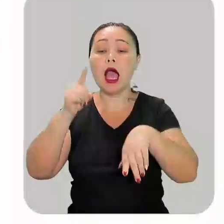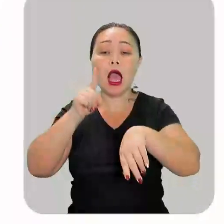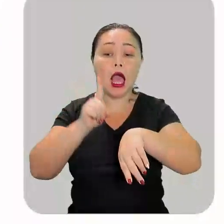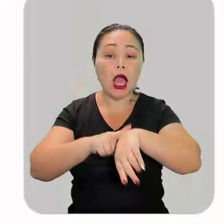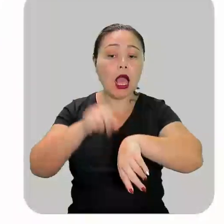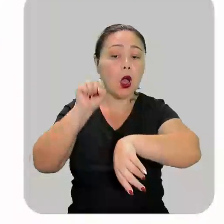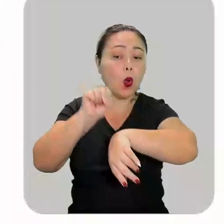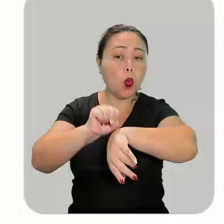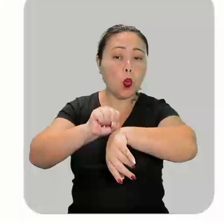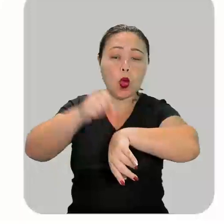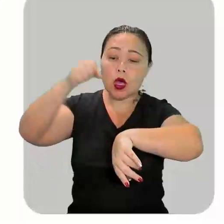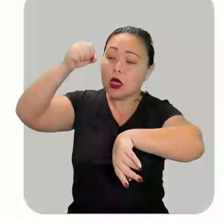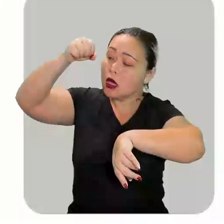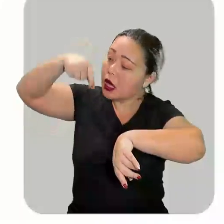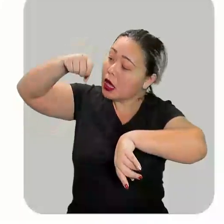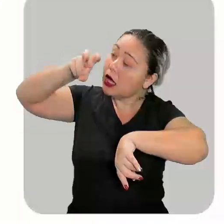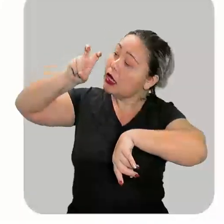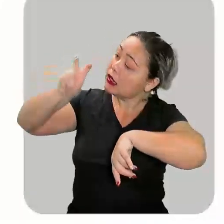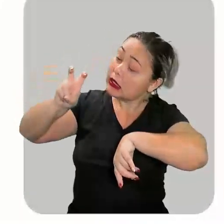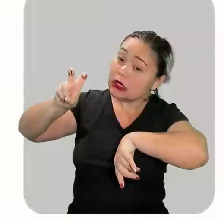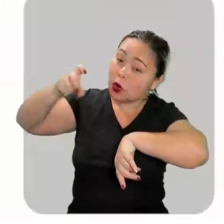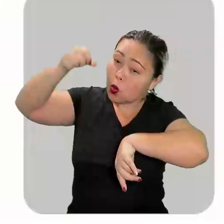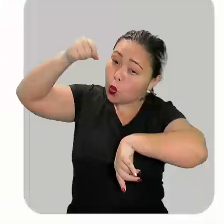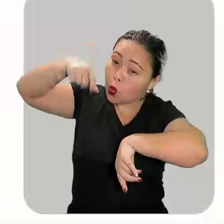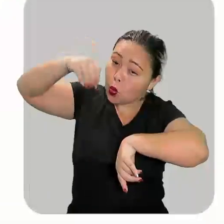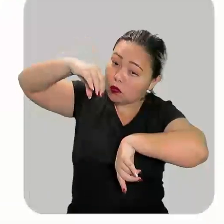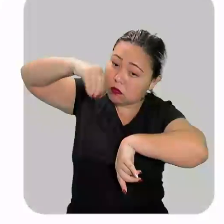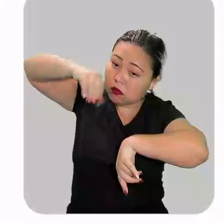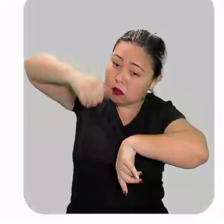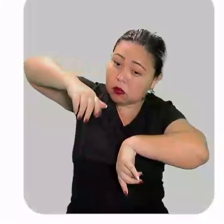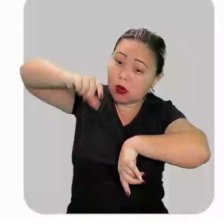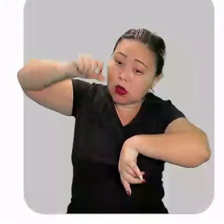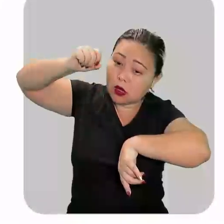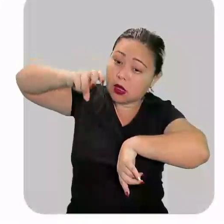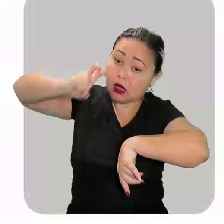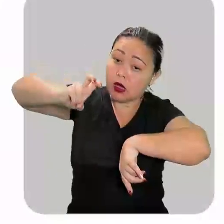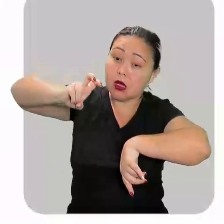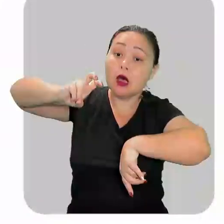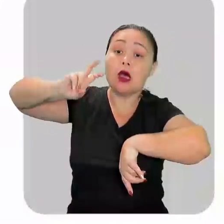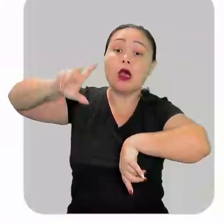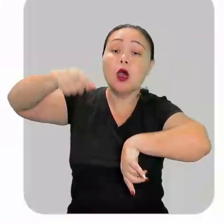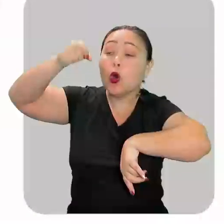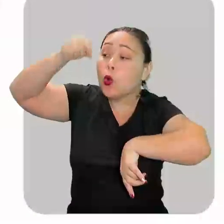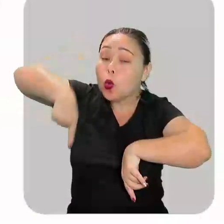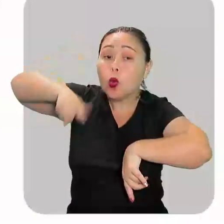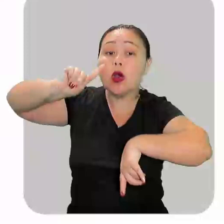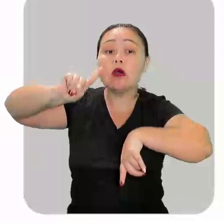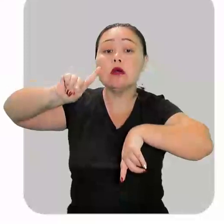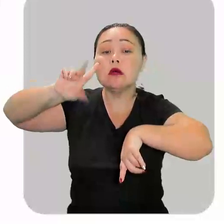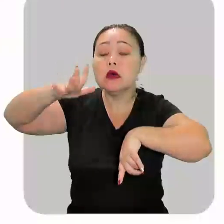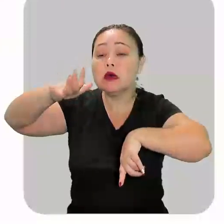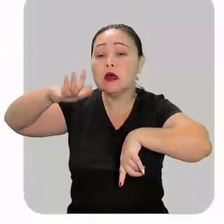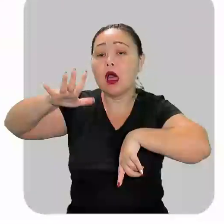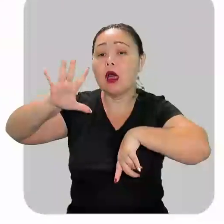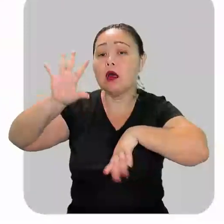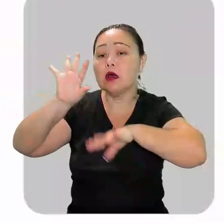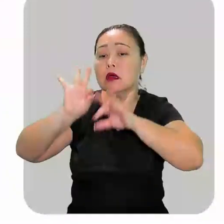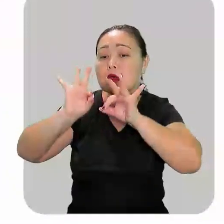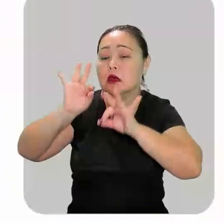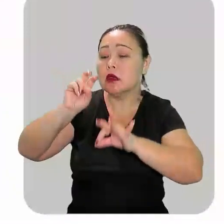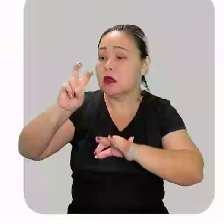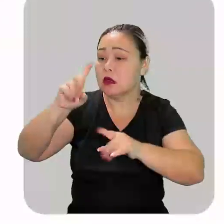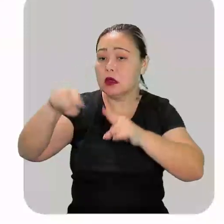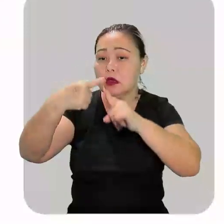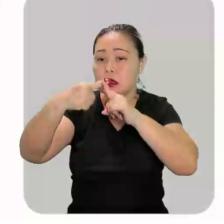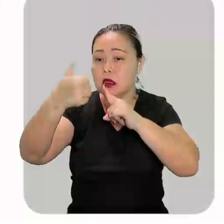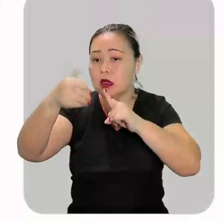caem 5 gotas de água da torneira. Uma gota é formada, em média, por